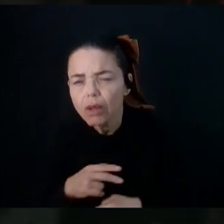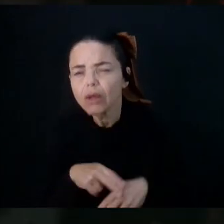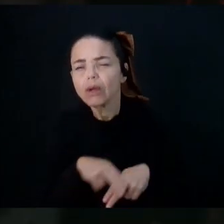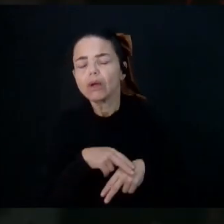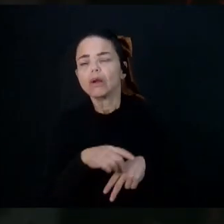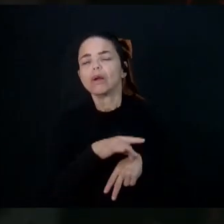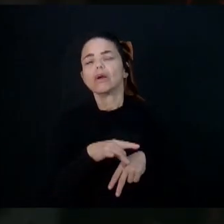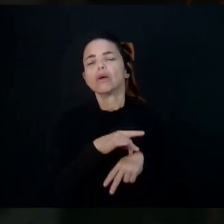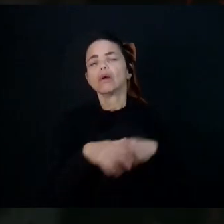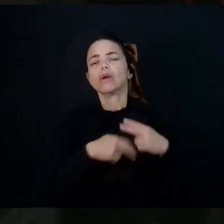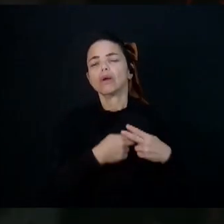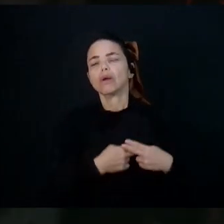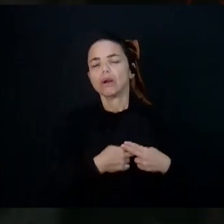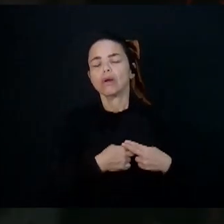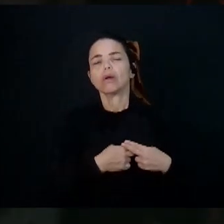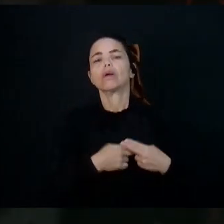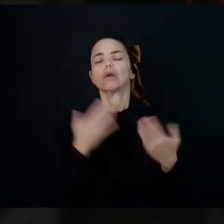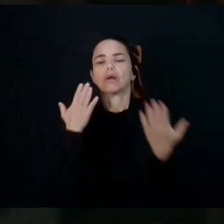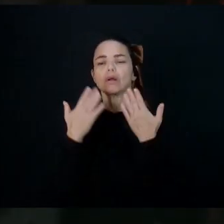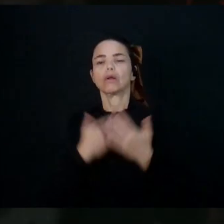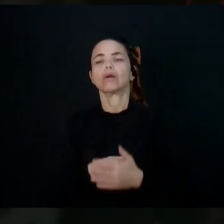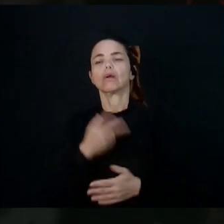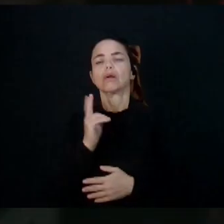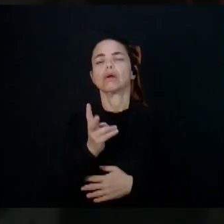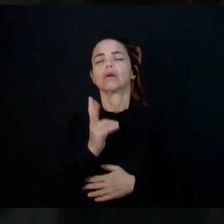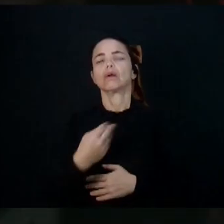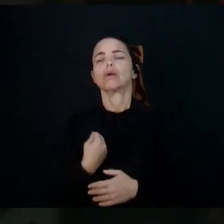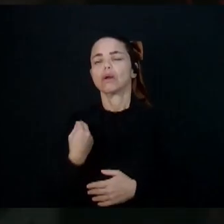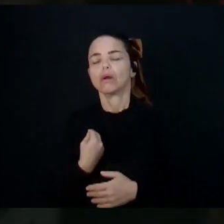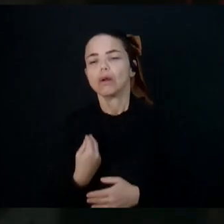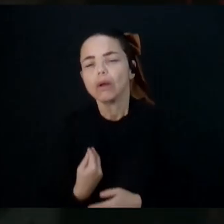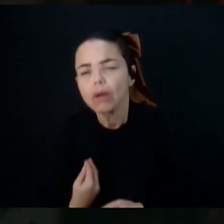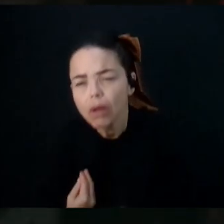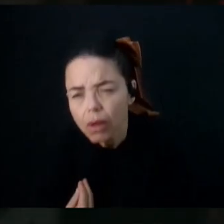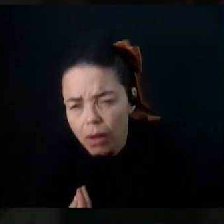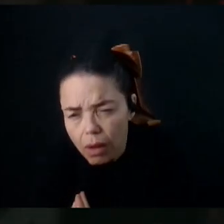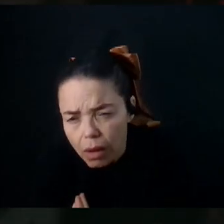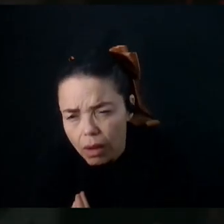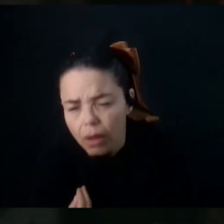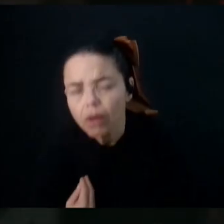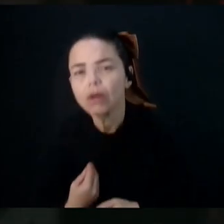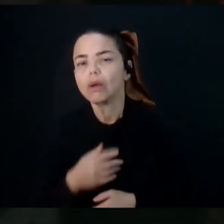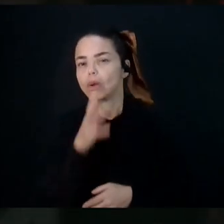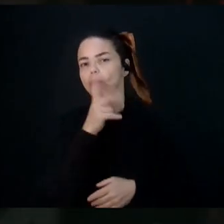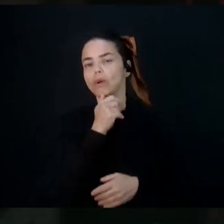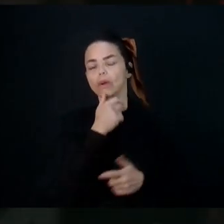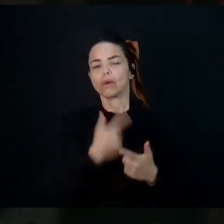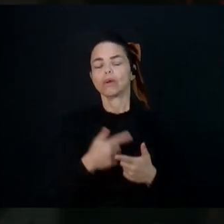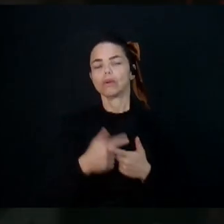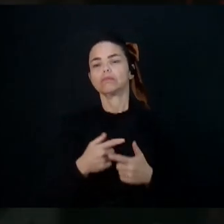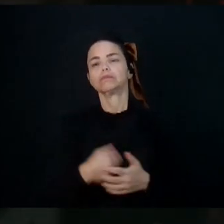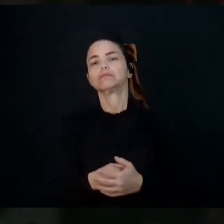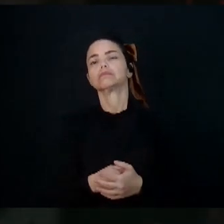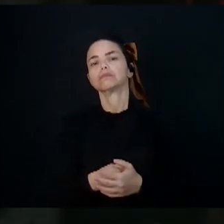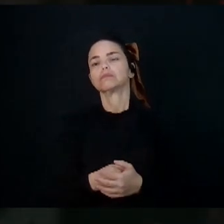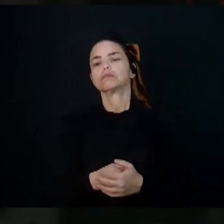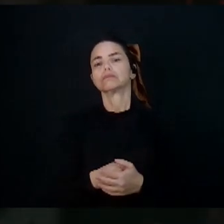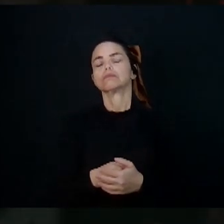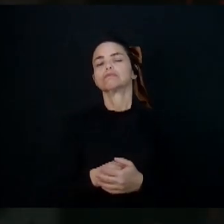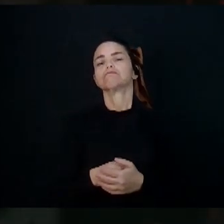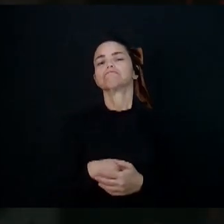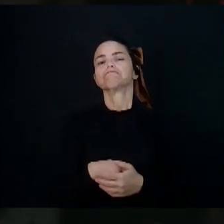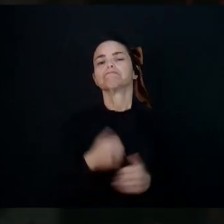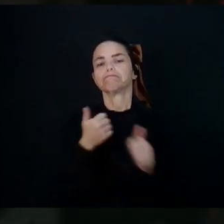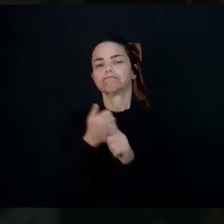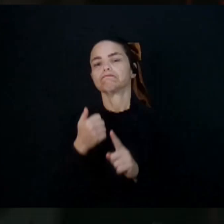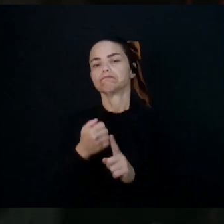psicológica, para poder seguir a vida com mais leveza. Só que vai demorar um pouquinho, porque foi um impacto aí emocional muito